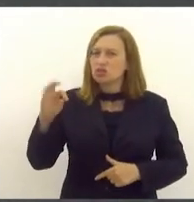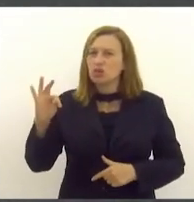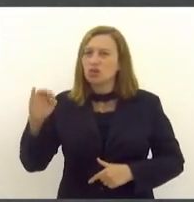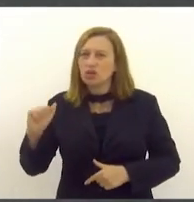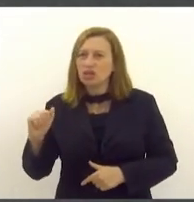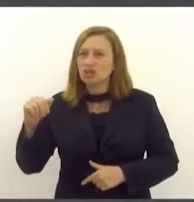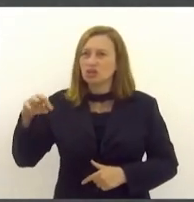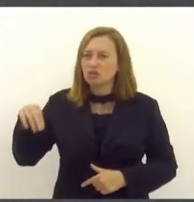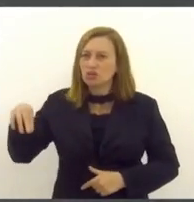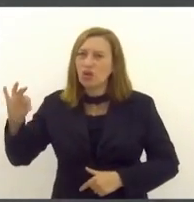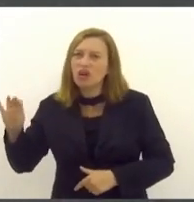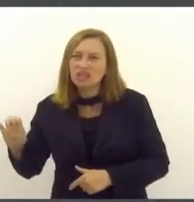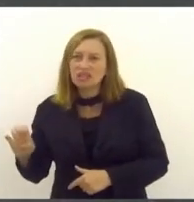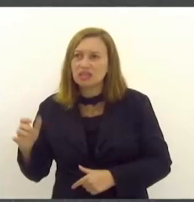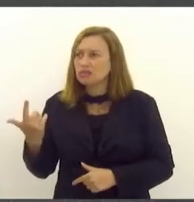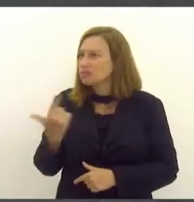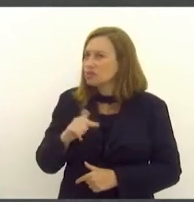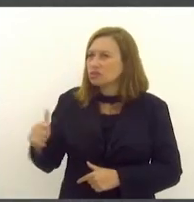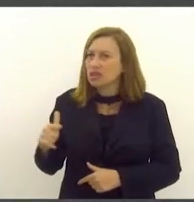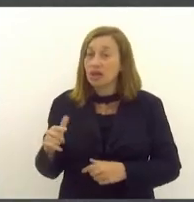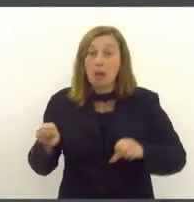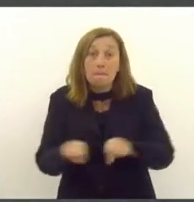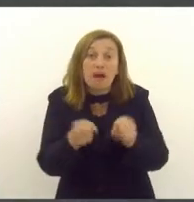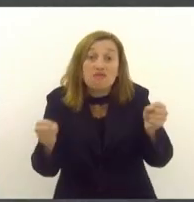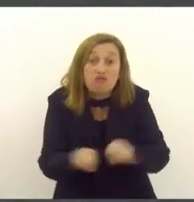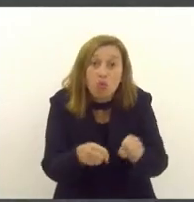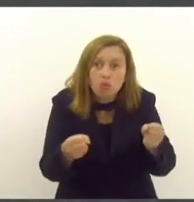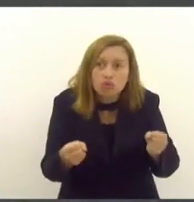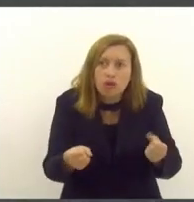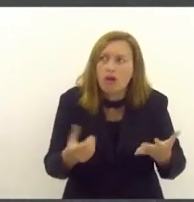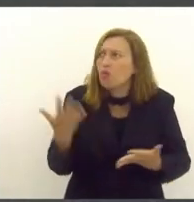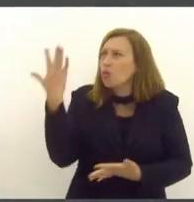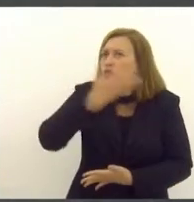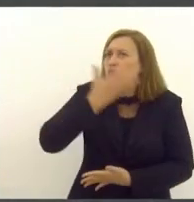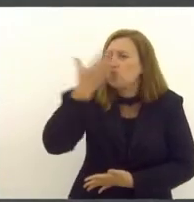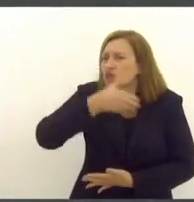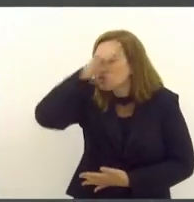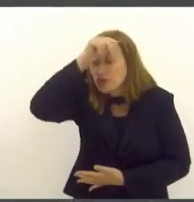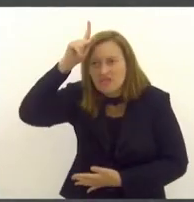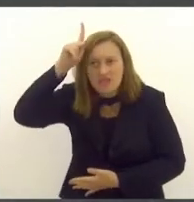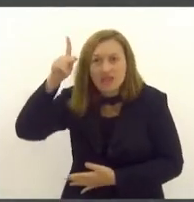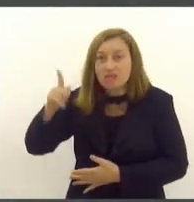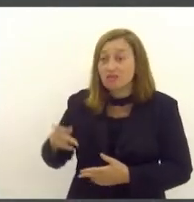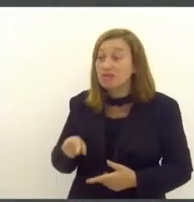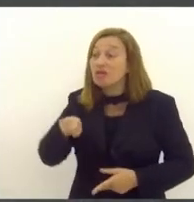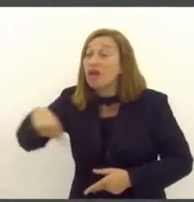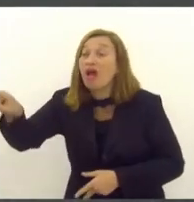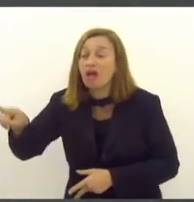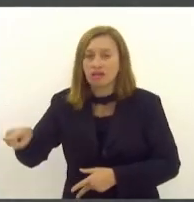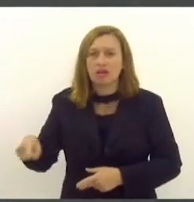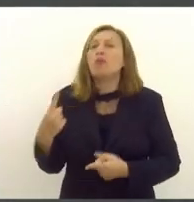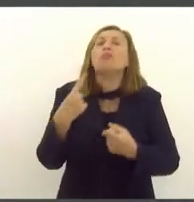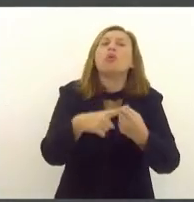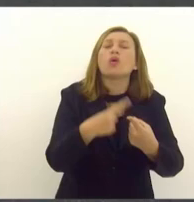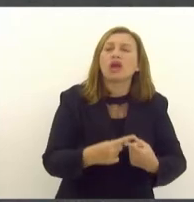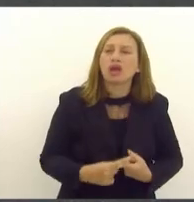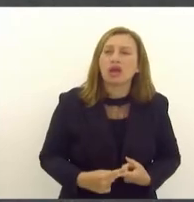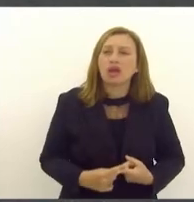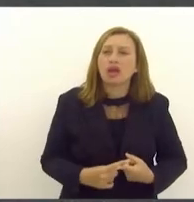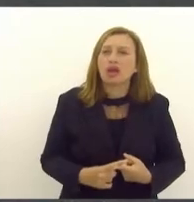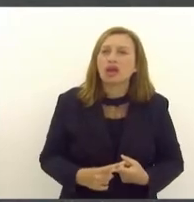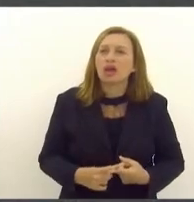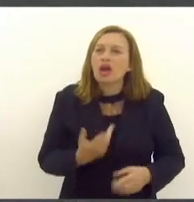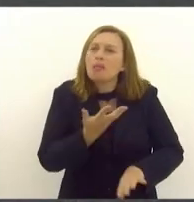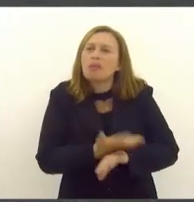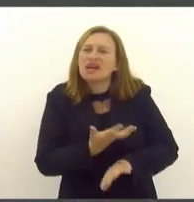esse tipo de operação a Pavuna eu não vejo o prefeito botar Operação lá por que será Praça